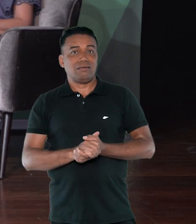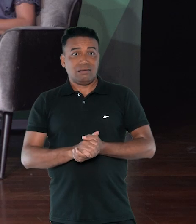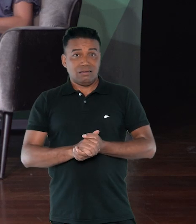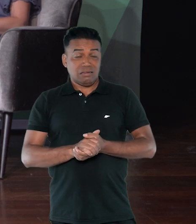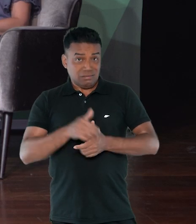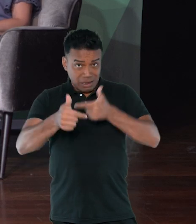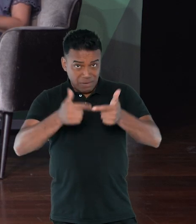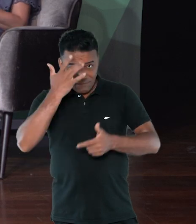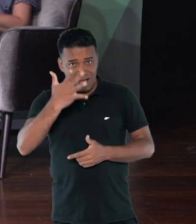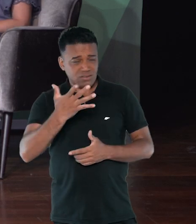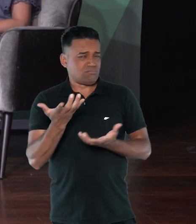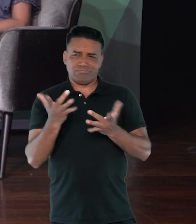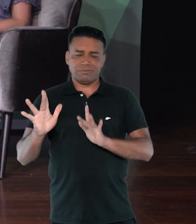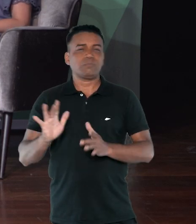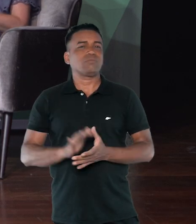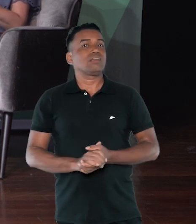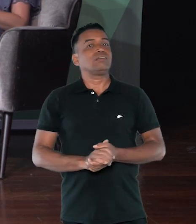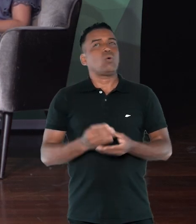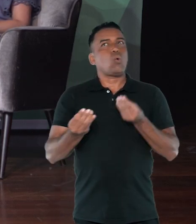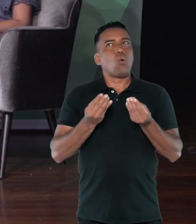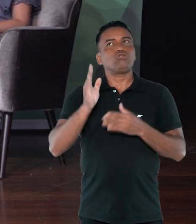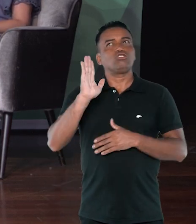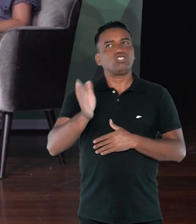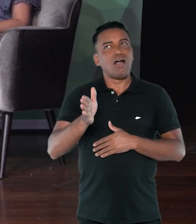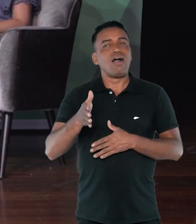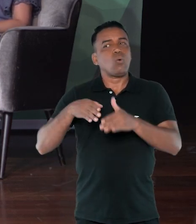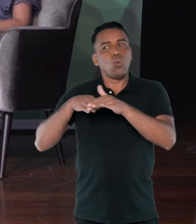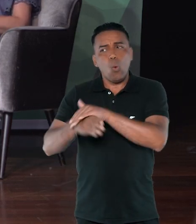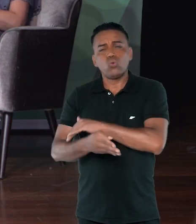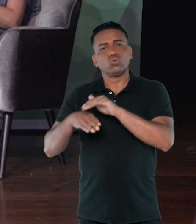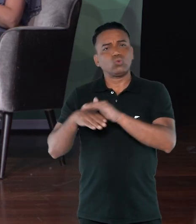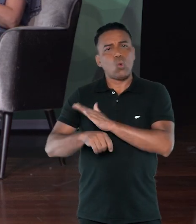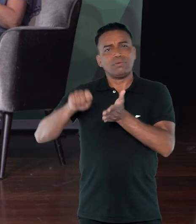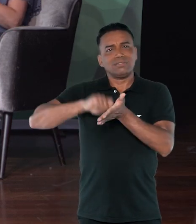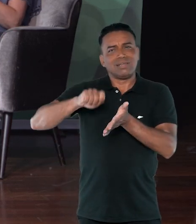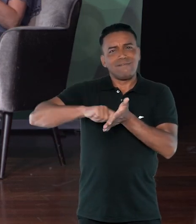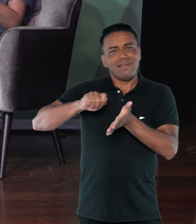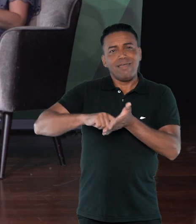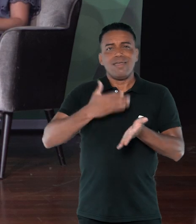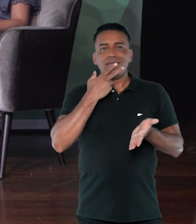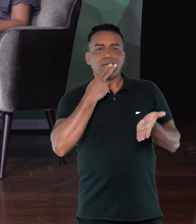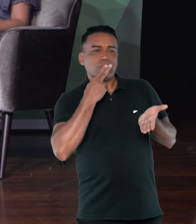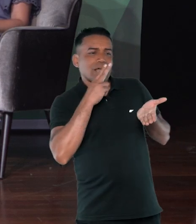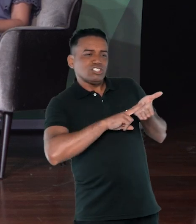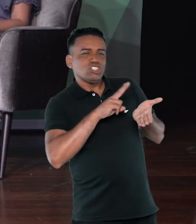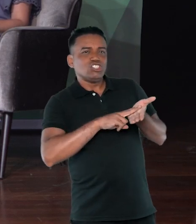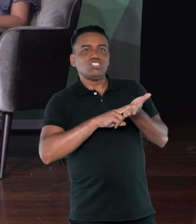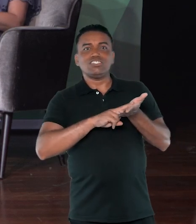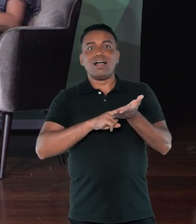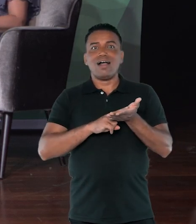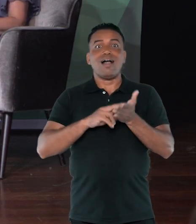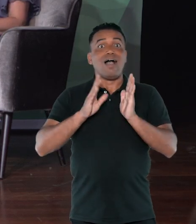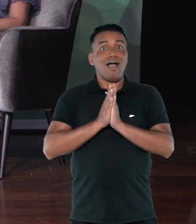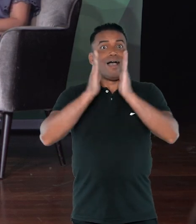fácil, não. E como eu já tinha esse hábito de escrever, né, as cartinhas de aniversário eram